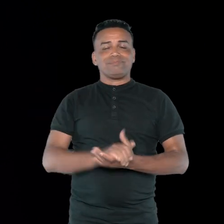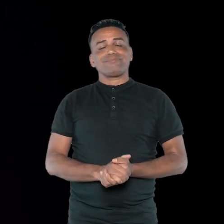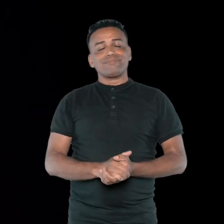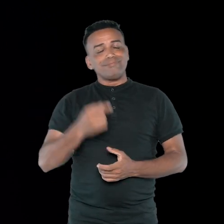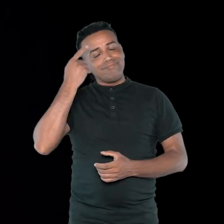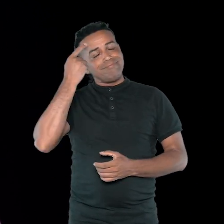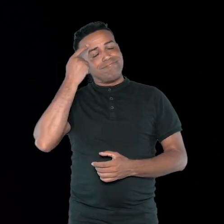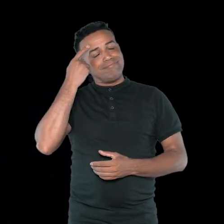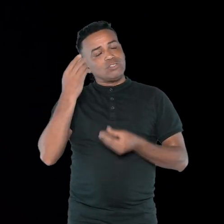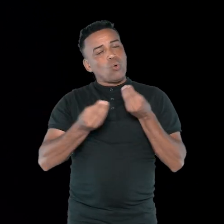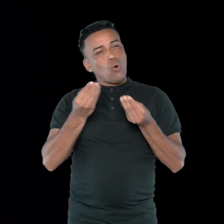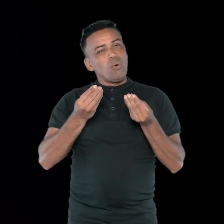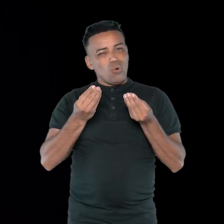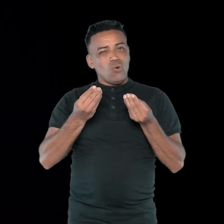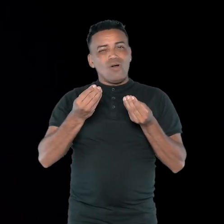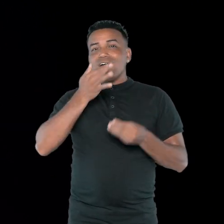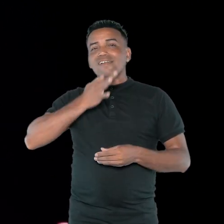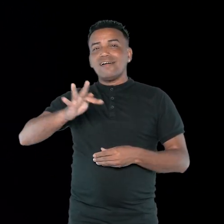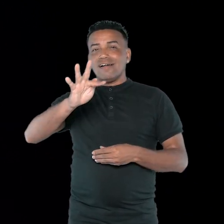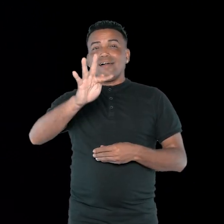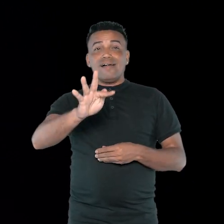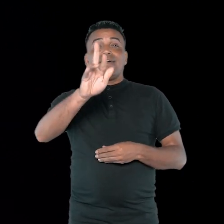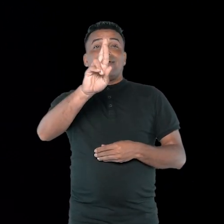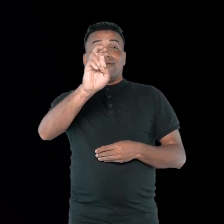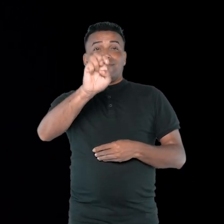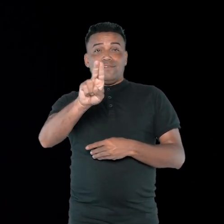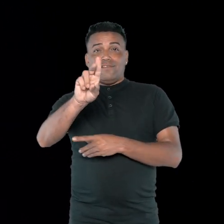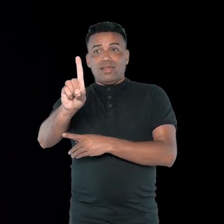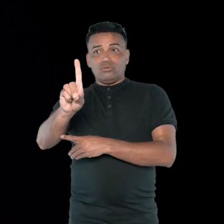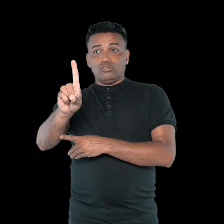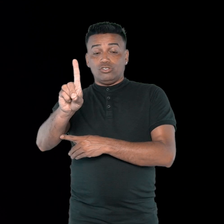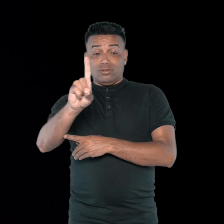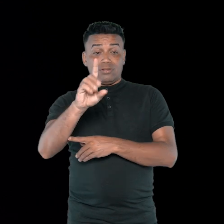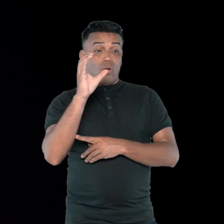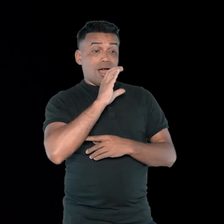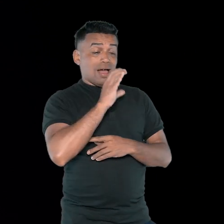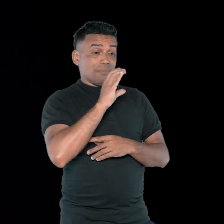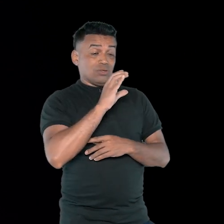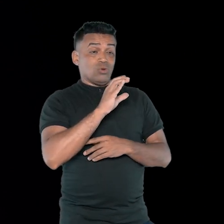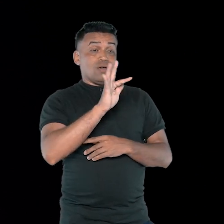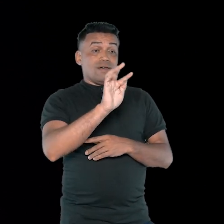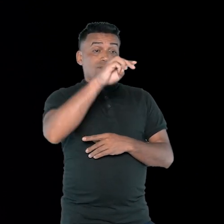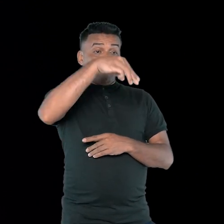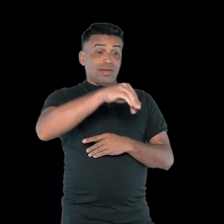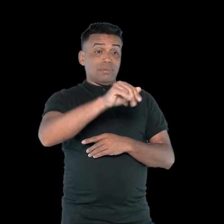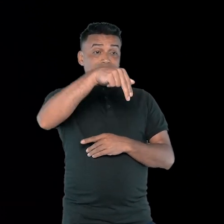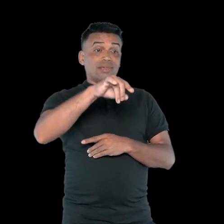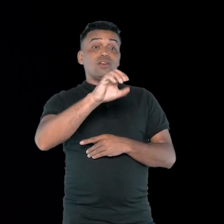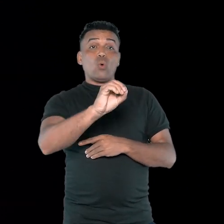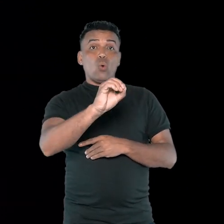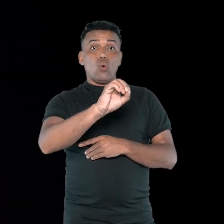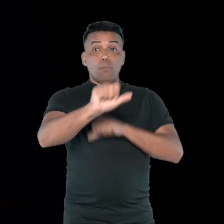que, às vezes, o Freud passa rápido demais, né? Do feminino para a mãe, e como que no feminismo, às vezes, nessa dificuldade de